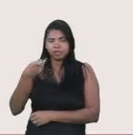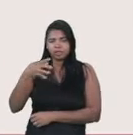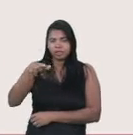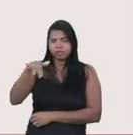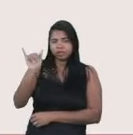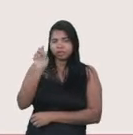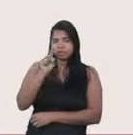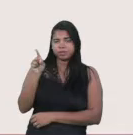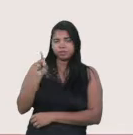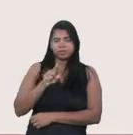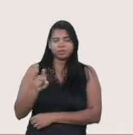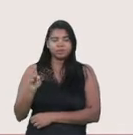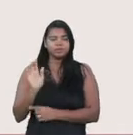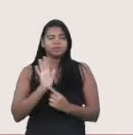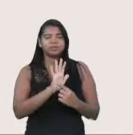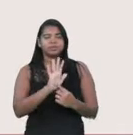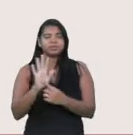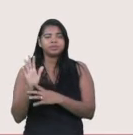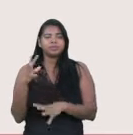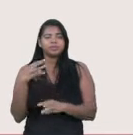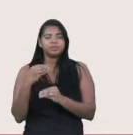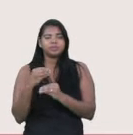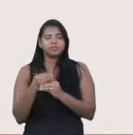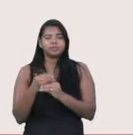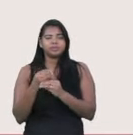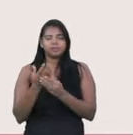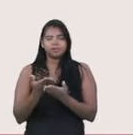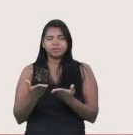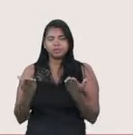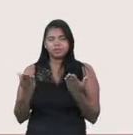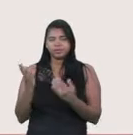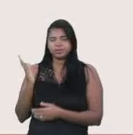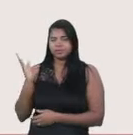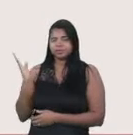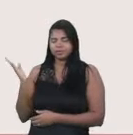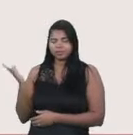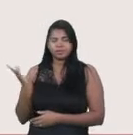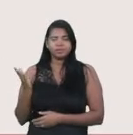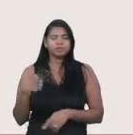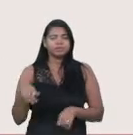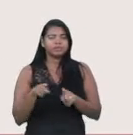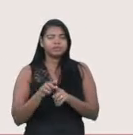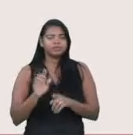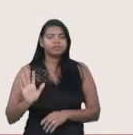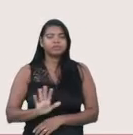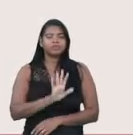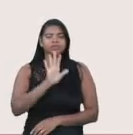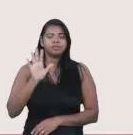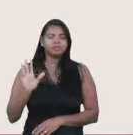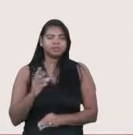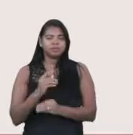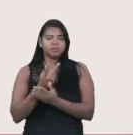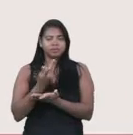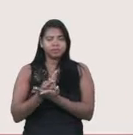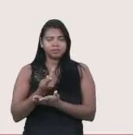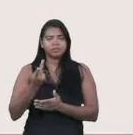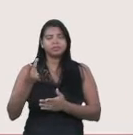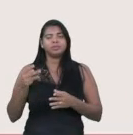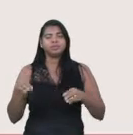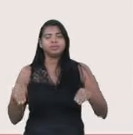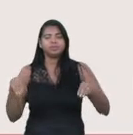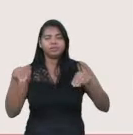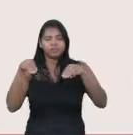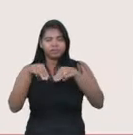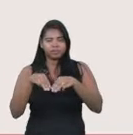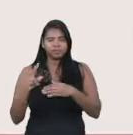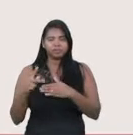e Z, lançadas verticalmente com mesma velocidade em uma região onde existe campo magnético